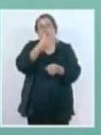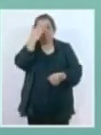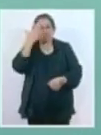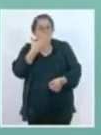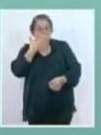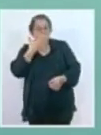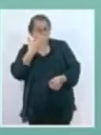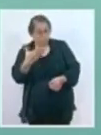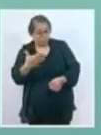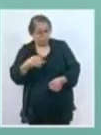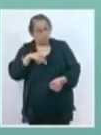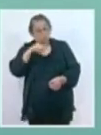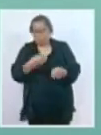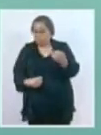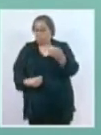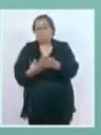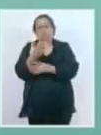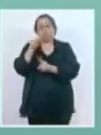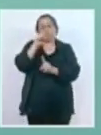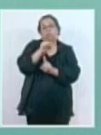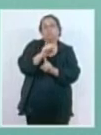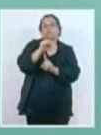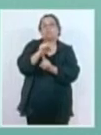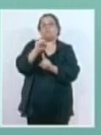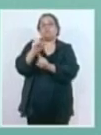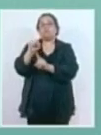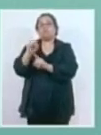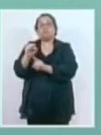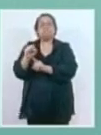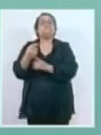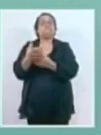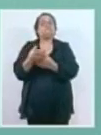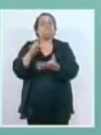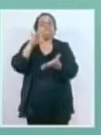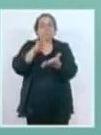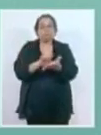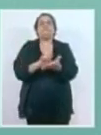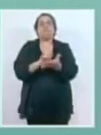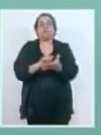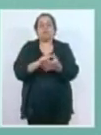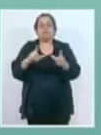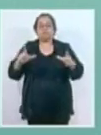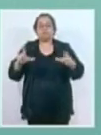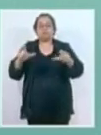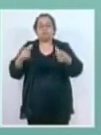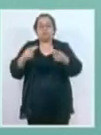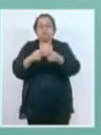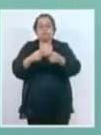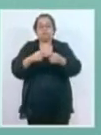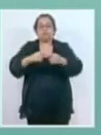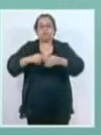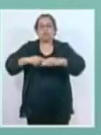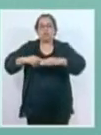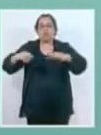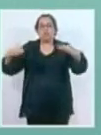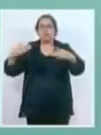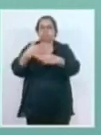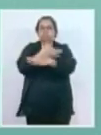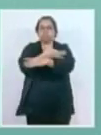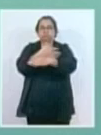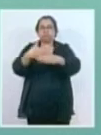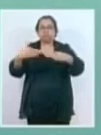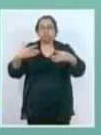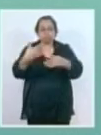que houvesse a implantação de semáforos, de algum mecanismo eficaz para reduzir os excessos de velocidade e os conflitos,